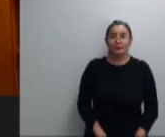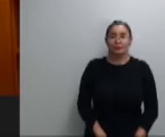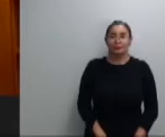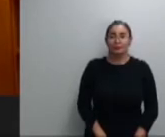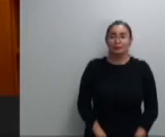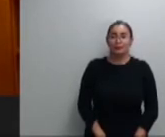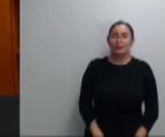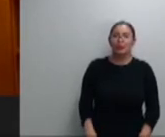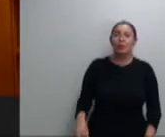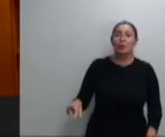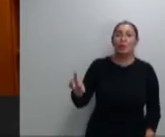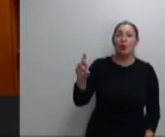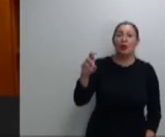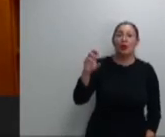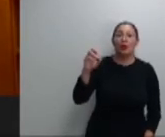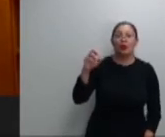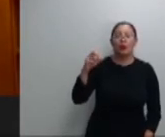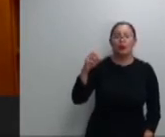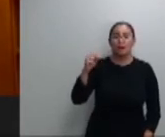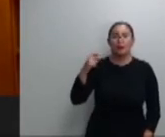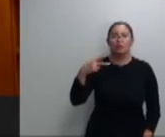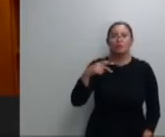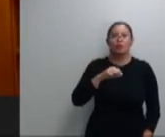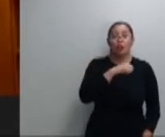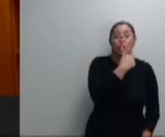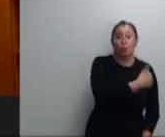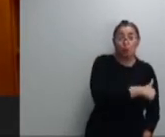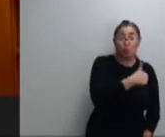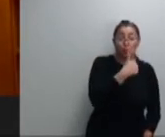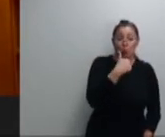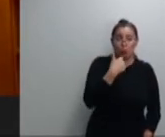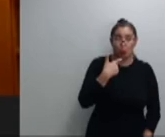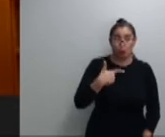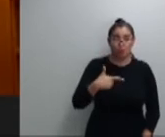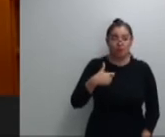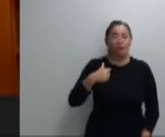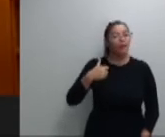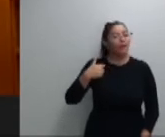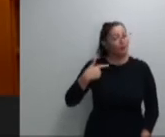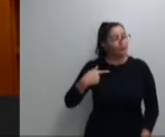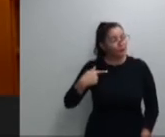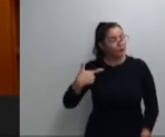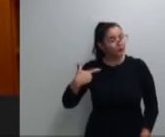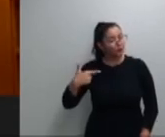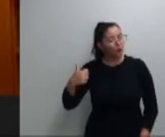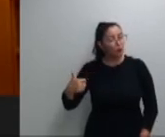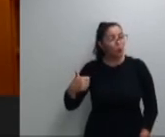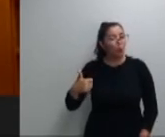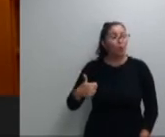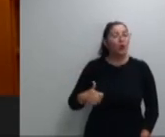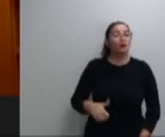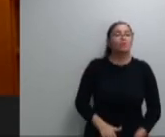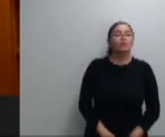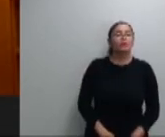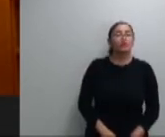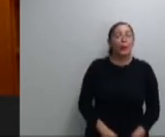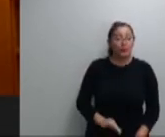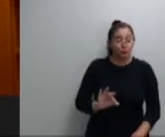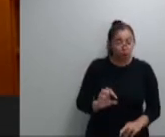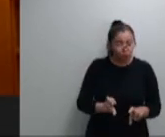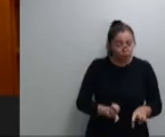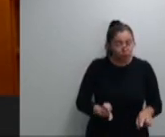12-21-170 do Paraná, que foi julgado em fevereiro de